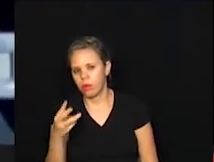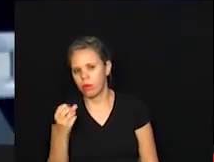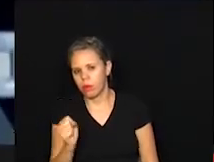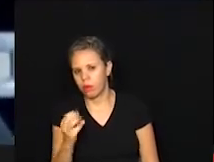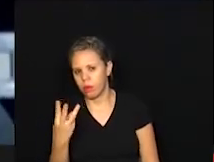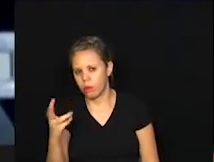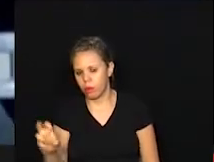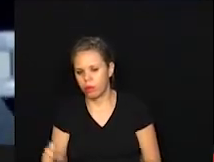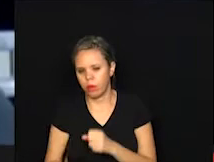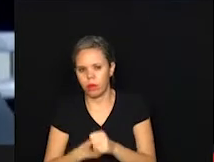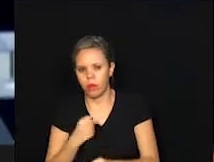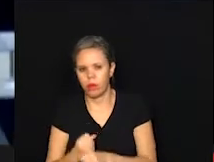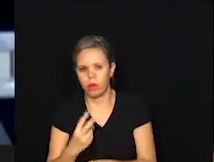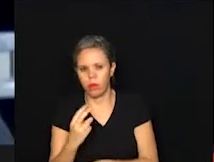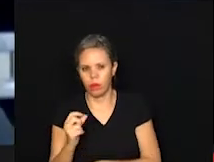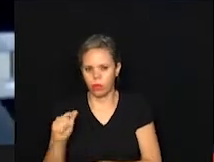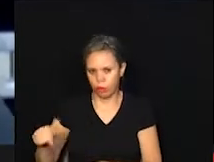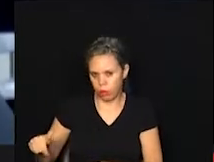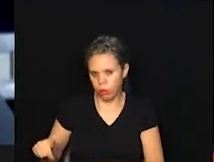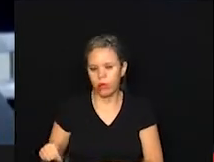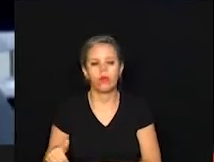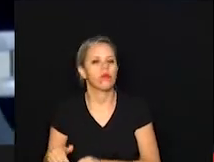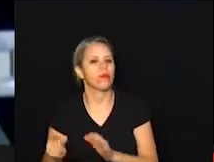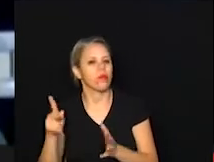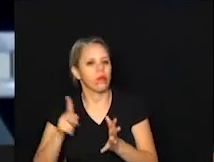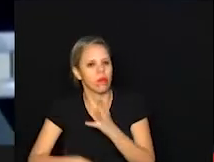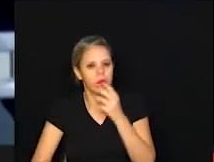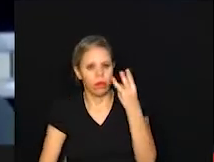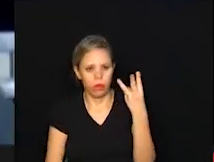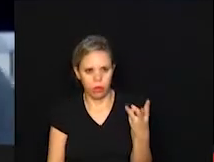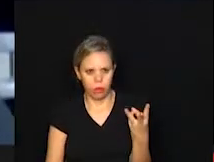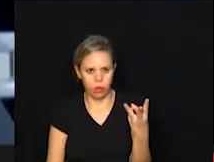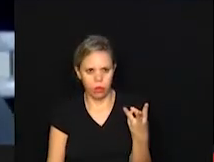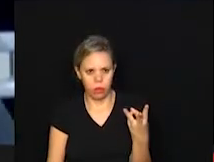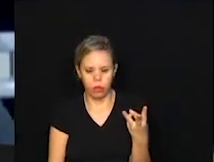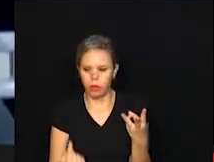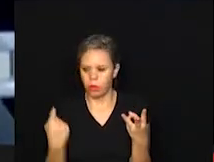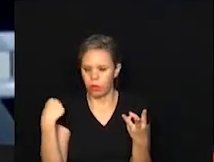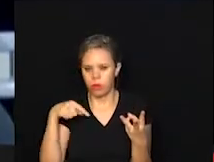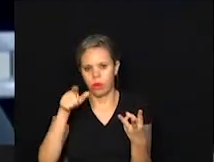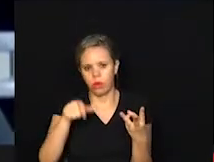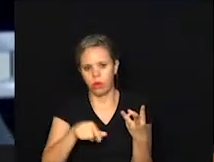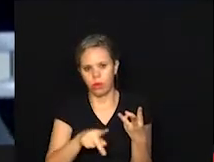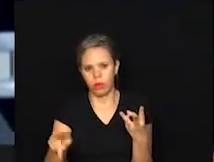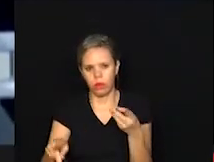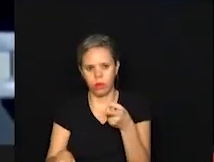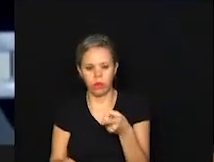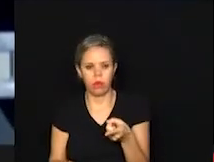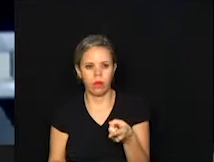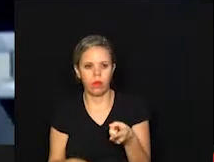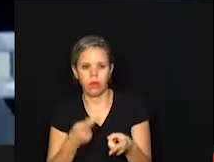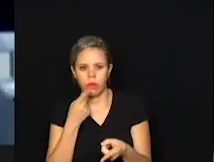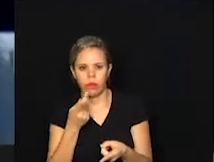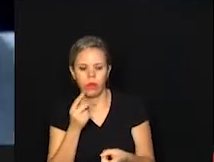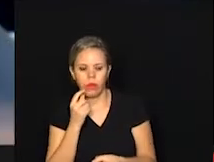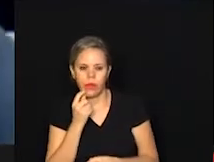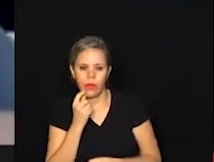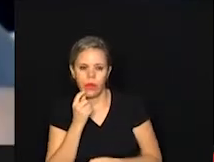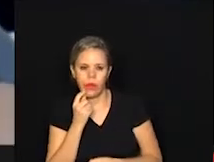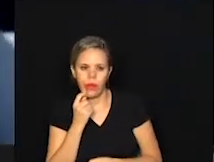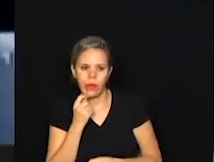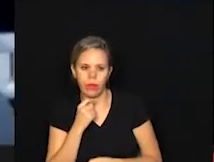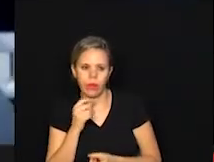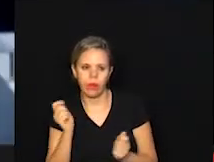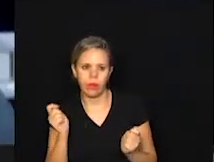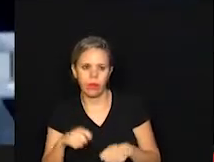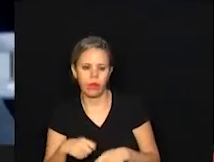87.835 de 2017, na página 3, na época o senhor presidente, ele dá posse,